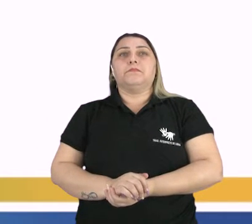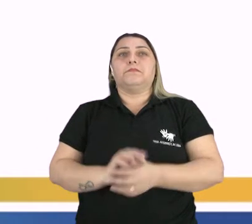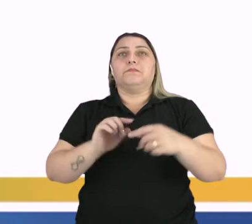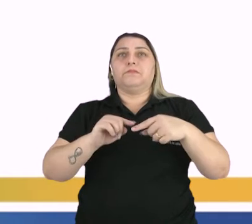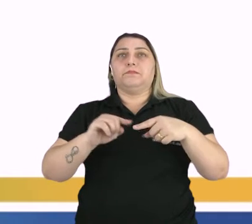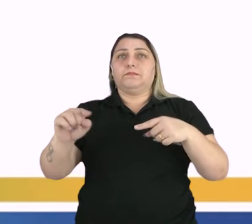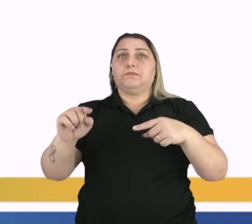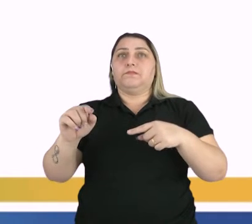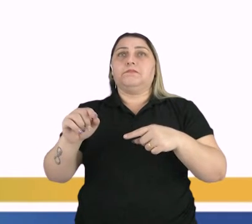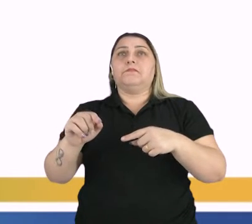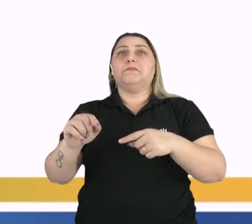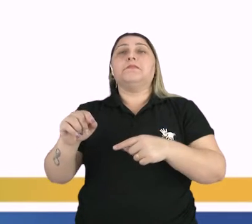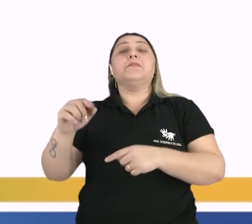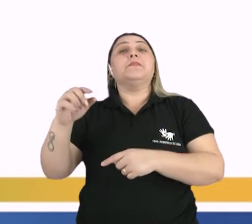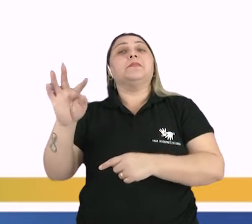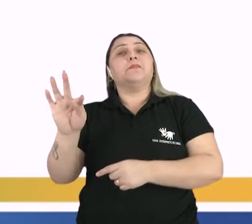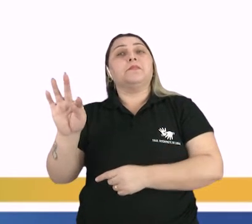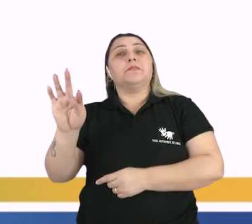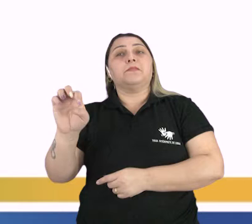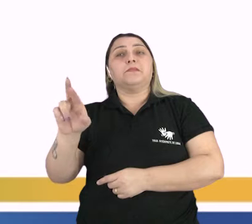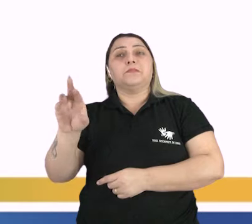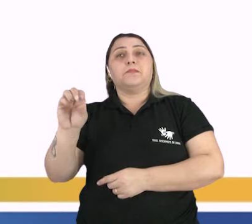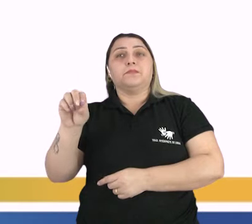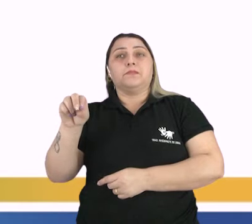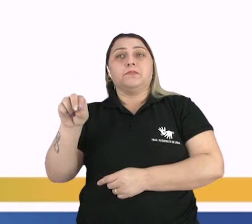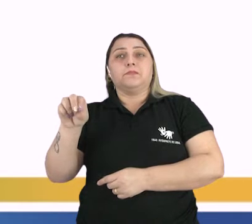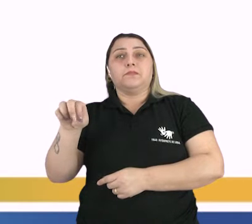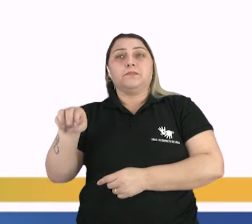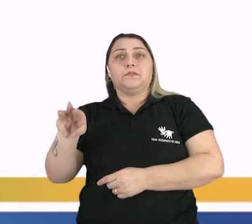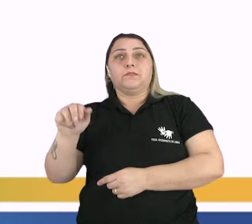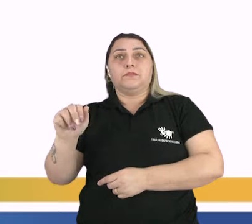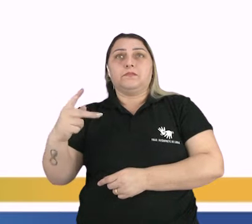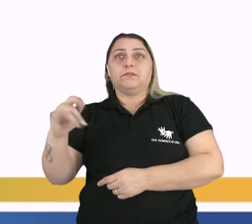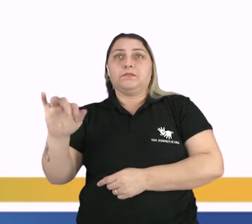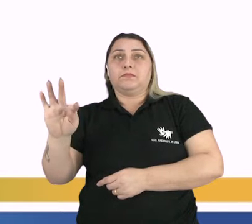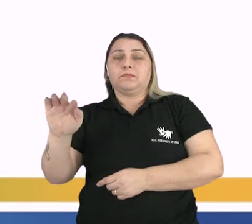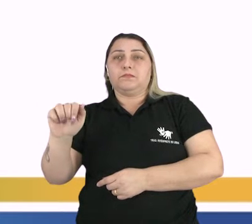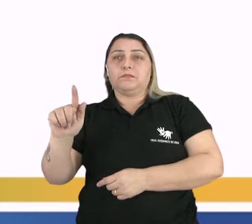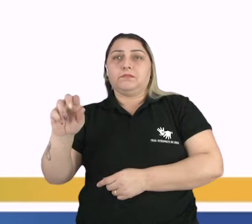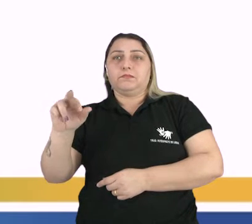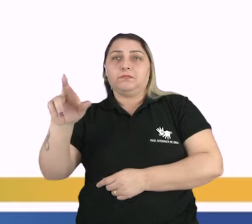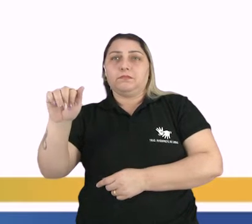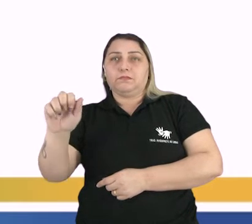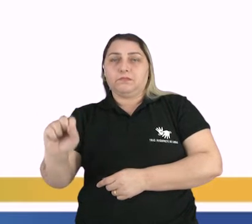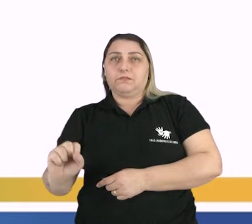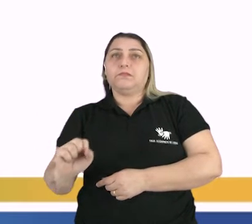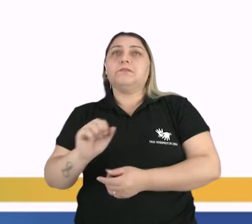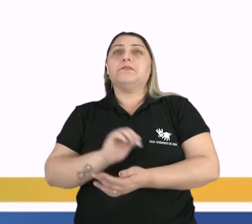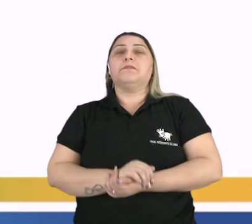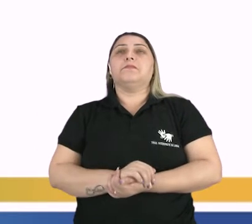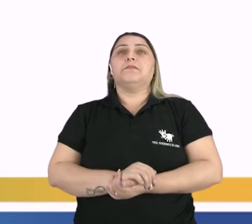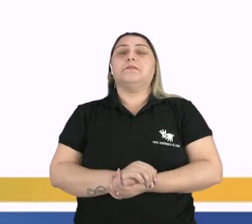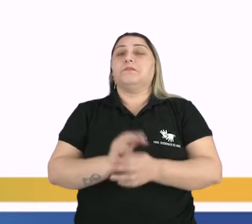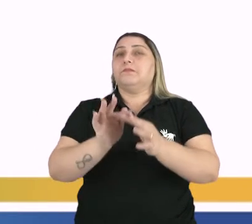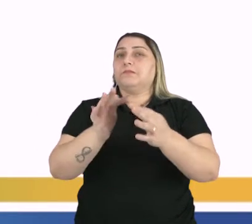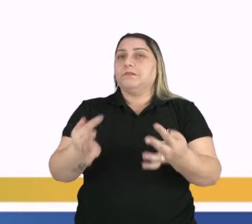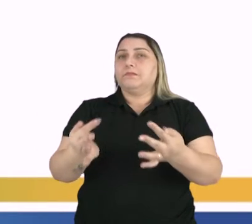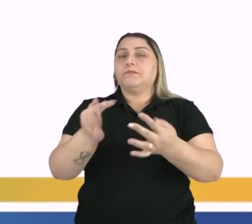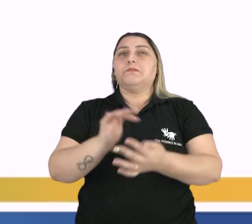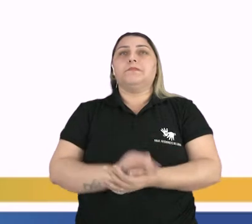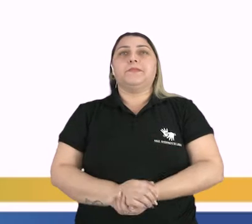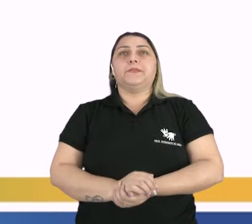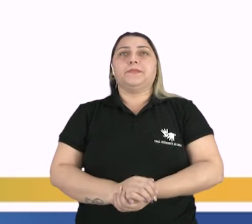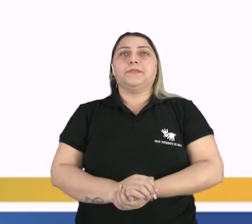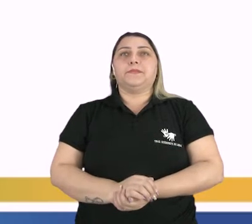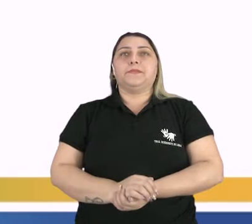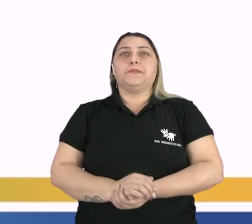raio 1. Vamos aplicar o teorema de Pitágoras, e aí a prova, né, é bem simples, nós